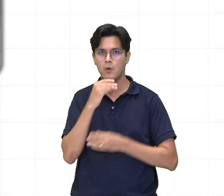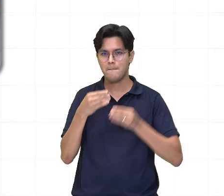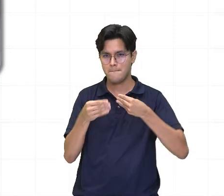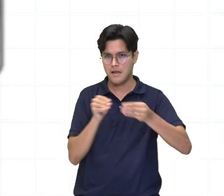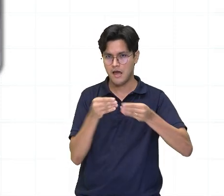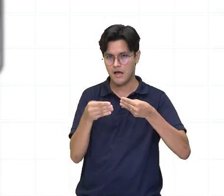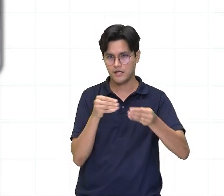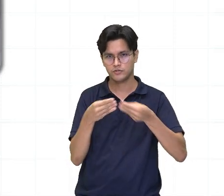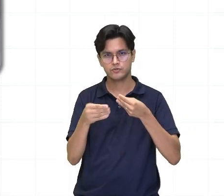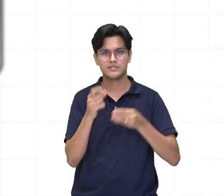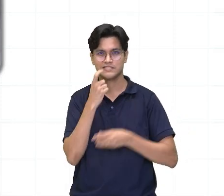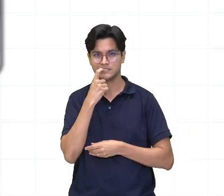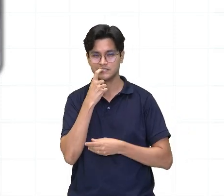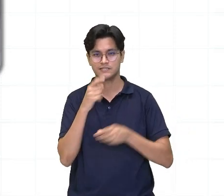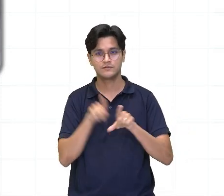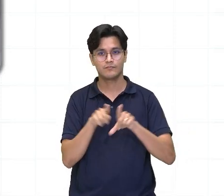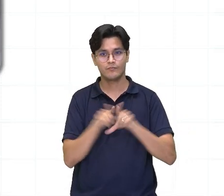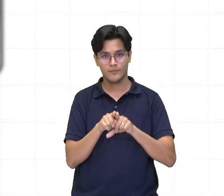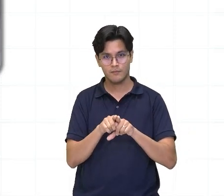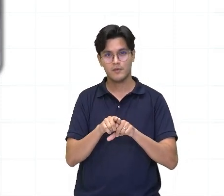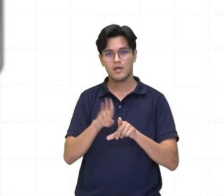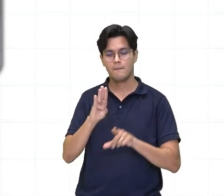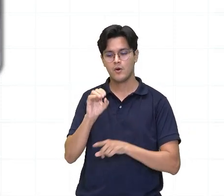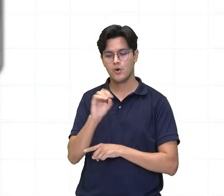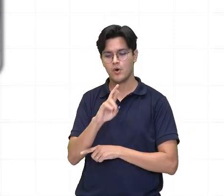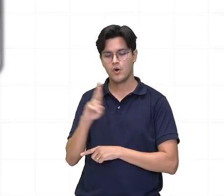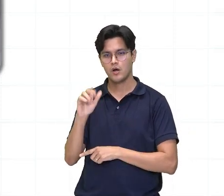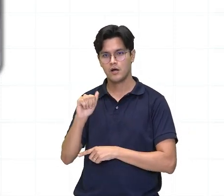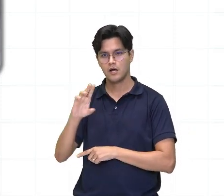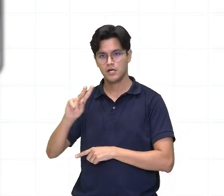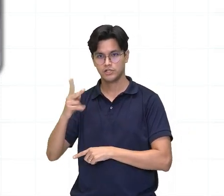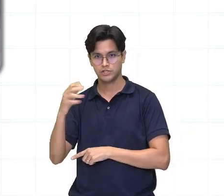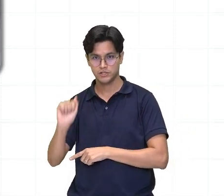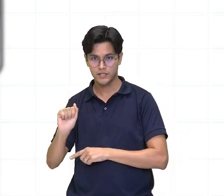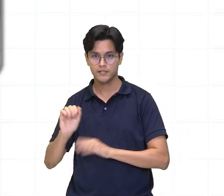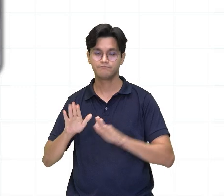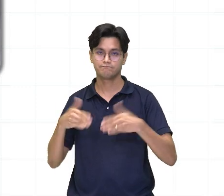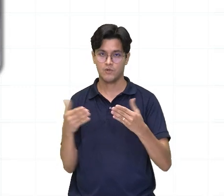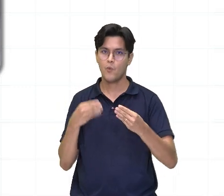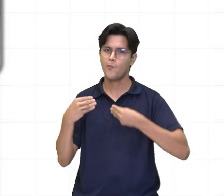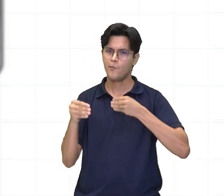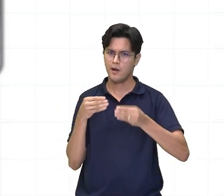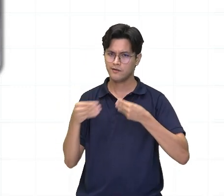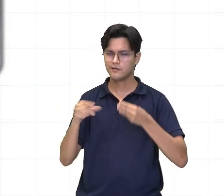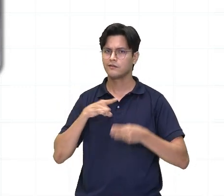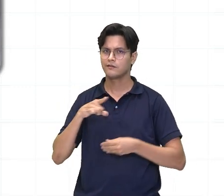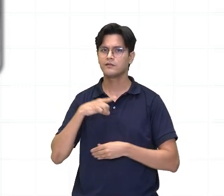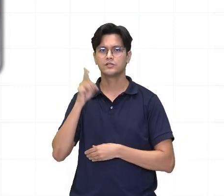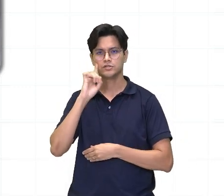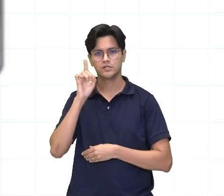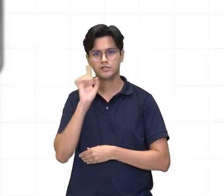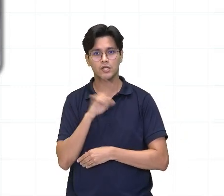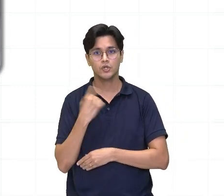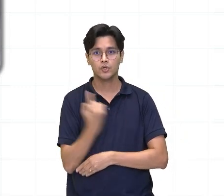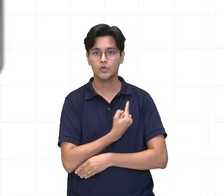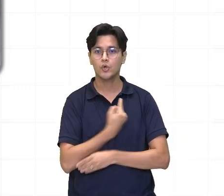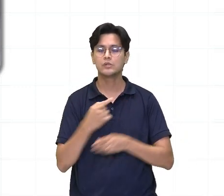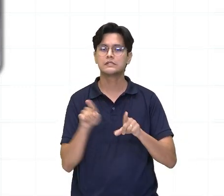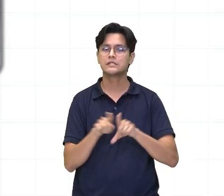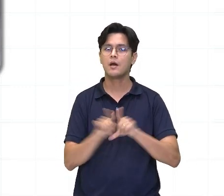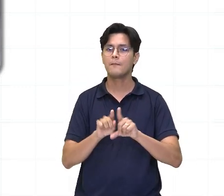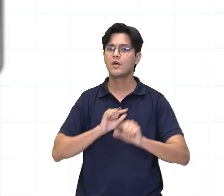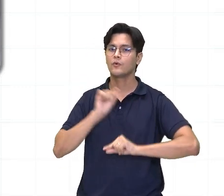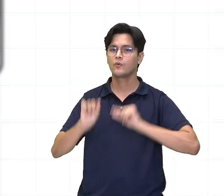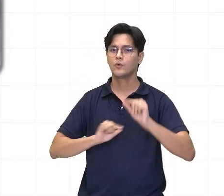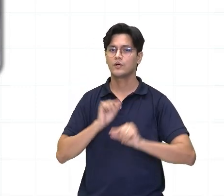nossa sociedade. Então, o plástico está muito presente no nosso dia a dia e também se torna